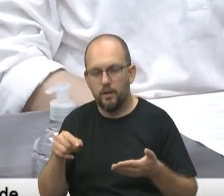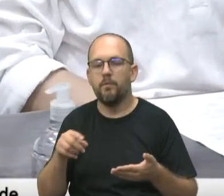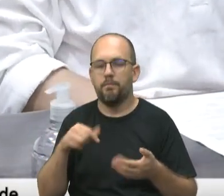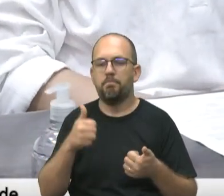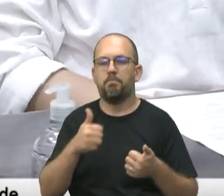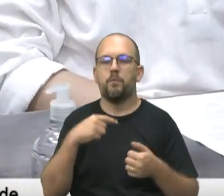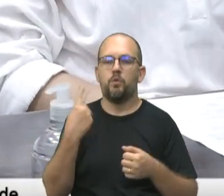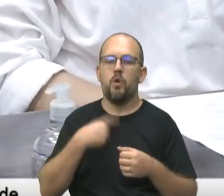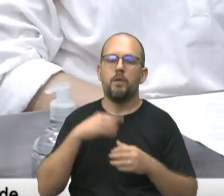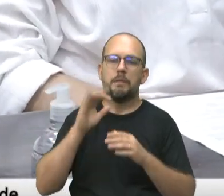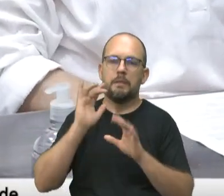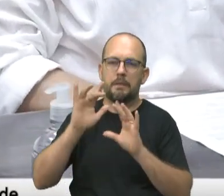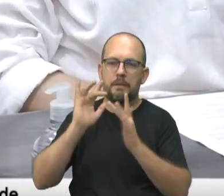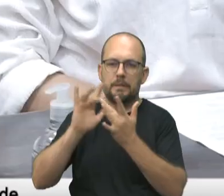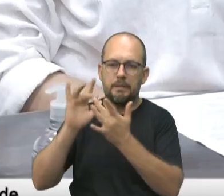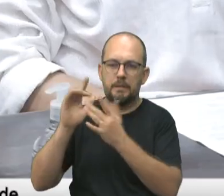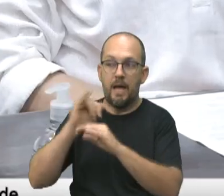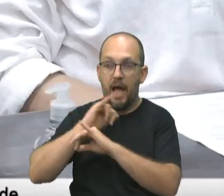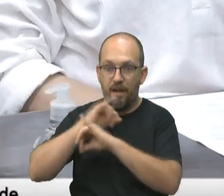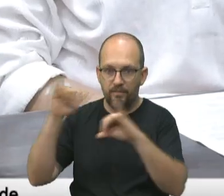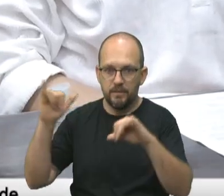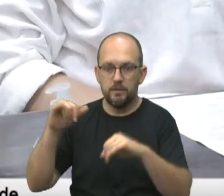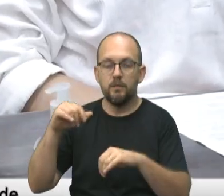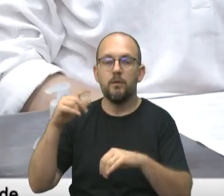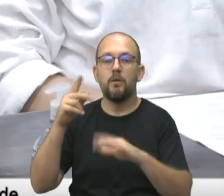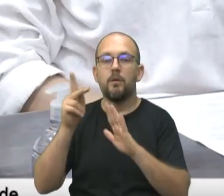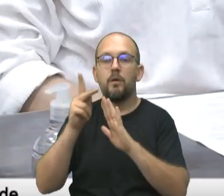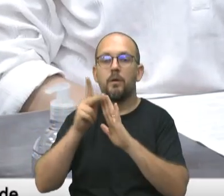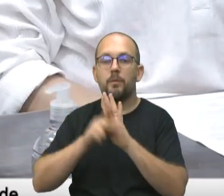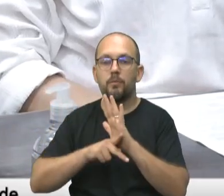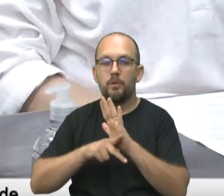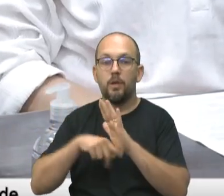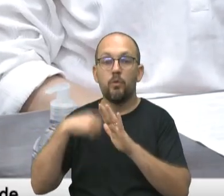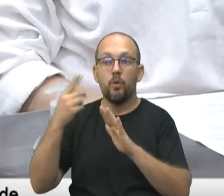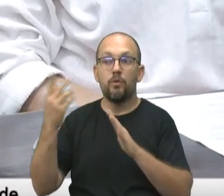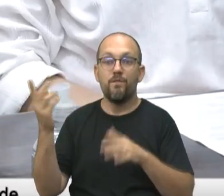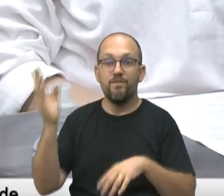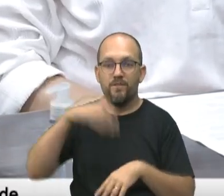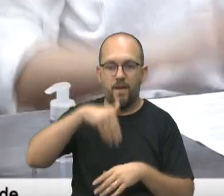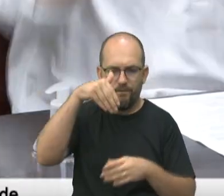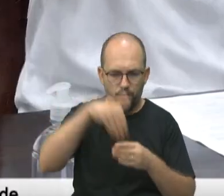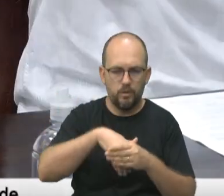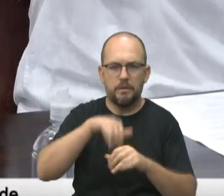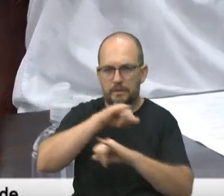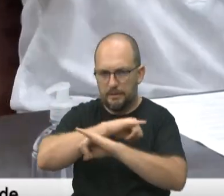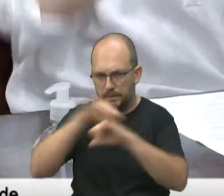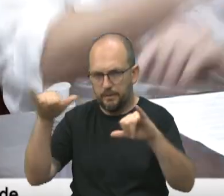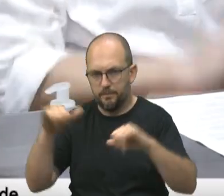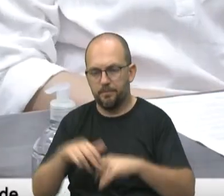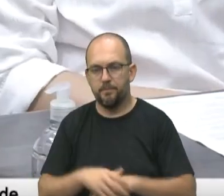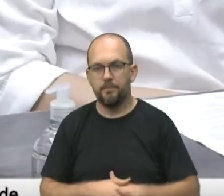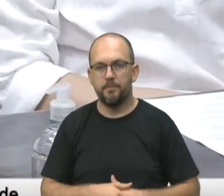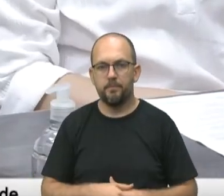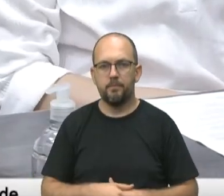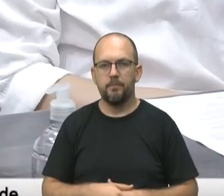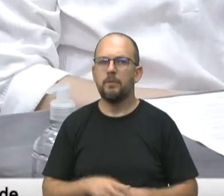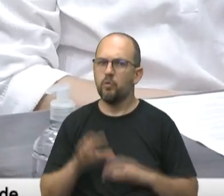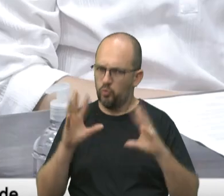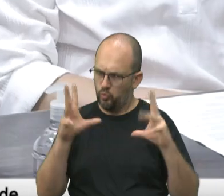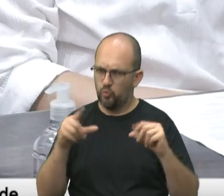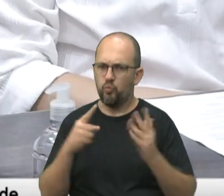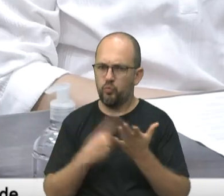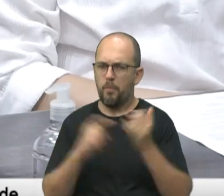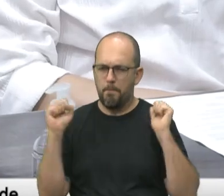avisar quando o projeto vier para a votação. E vai vir todo mundo para